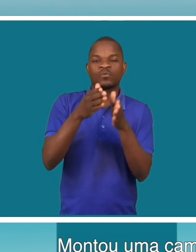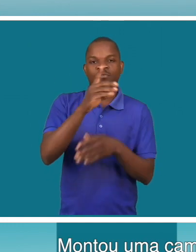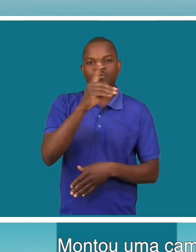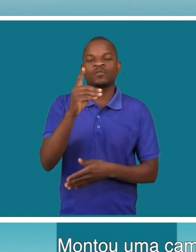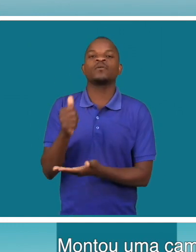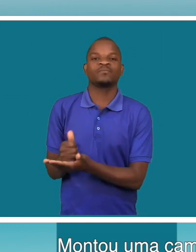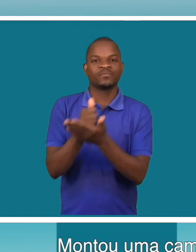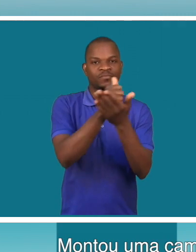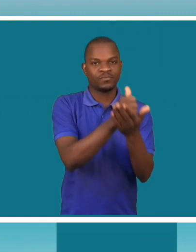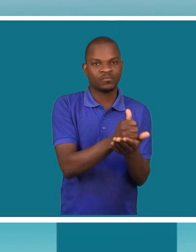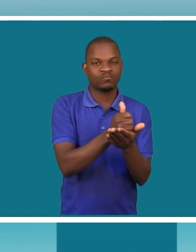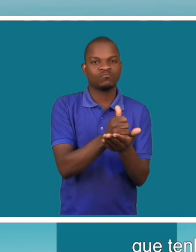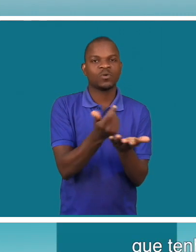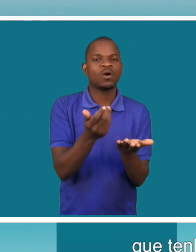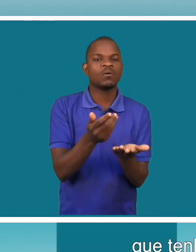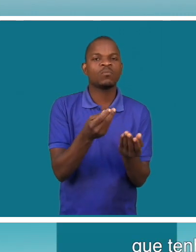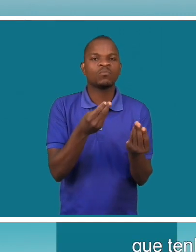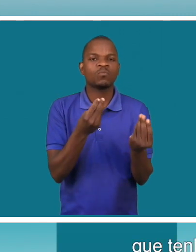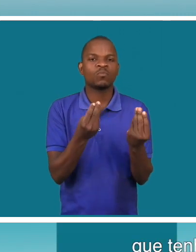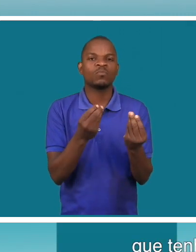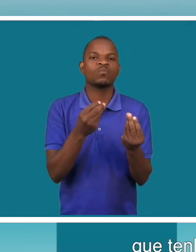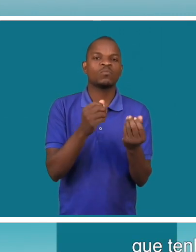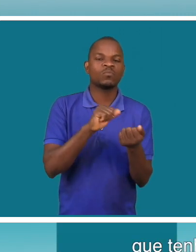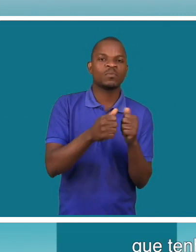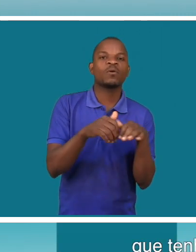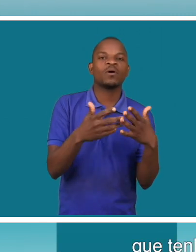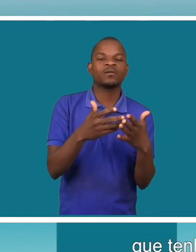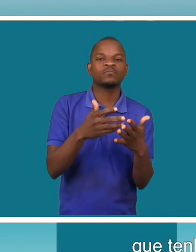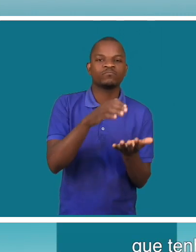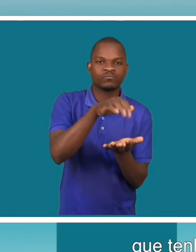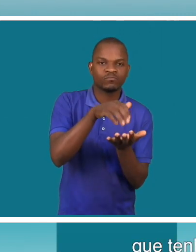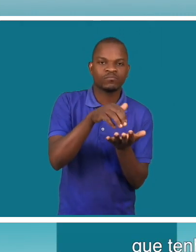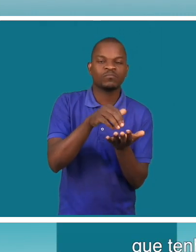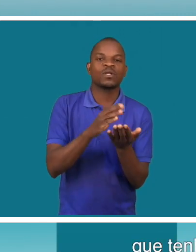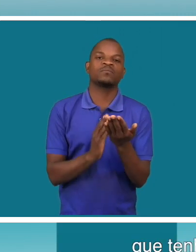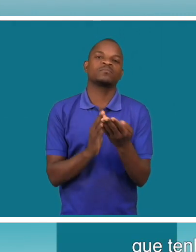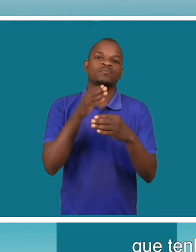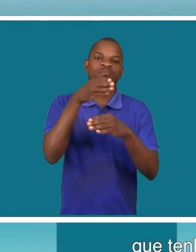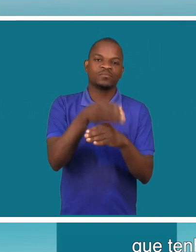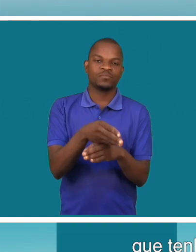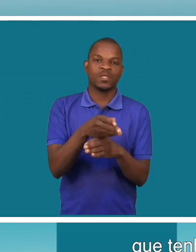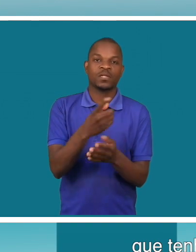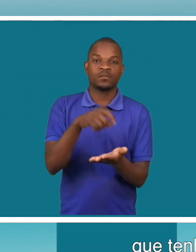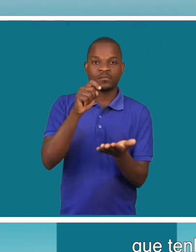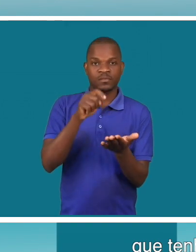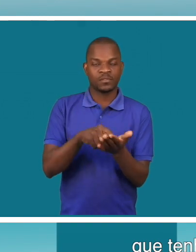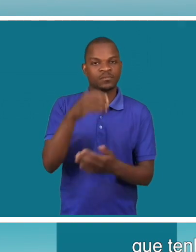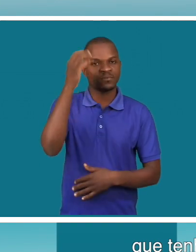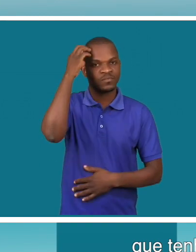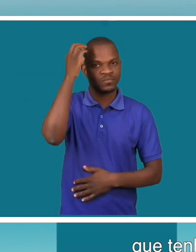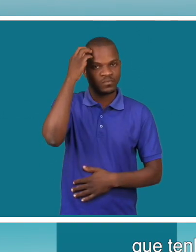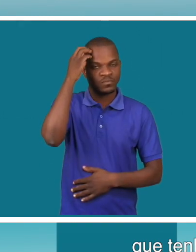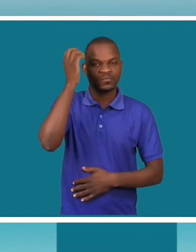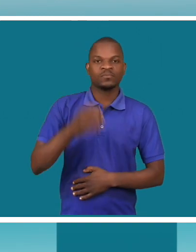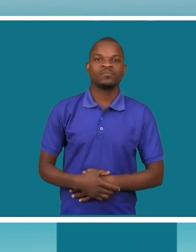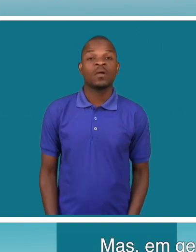pessoa com deficiência que tenha que resolver alguns assuntos aqui no primeiro catório a nível da cidade